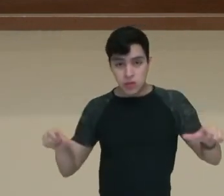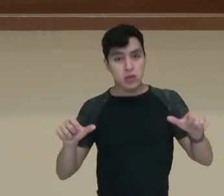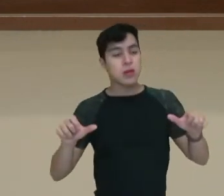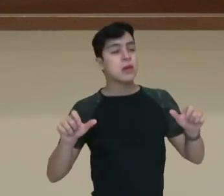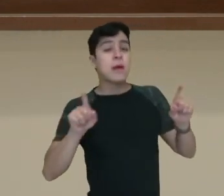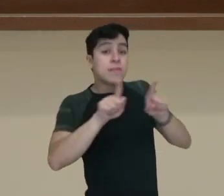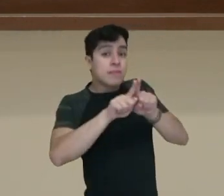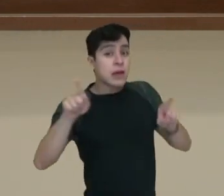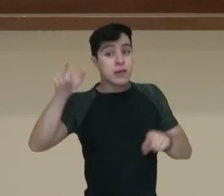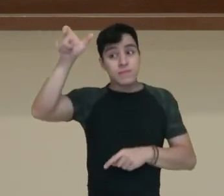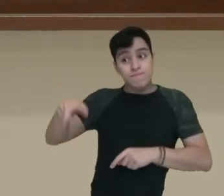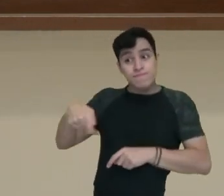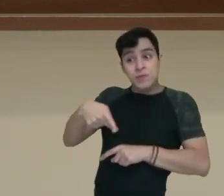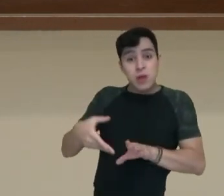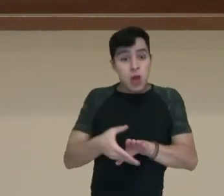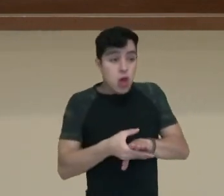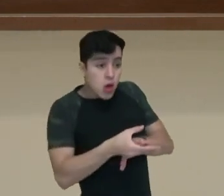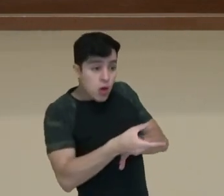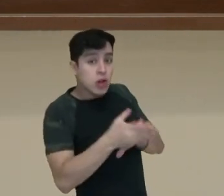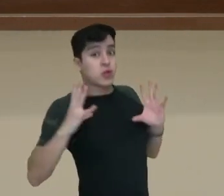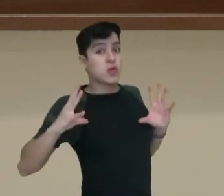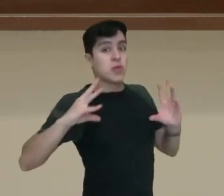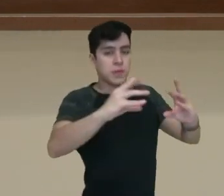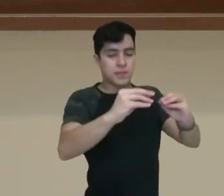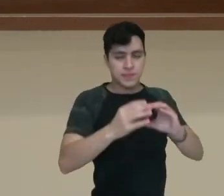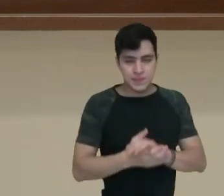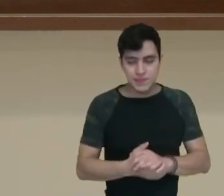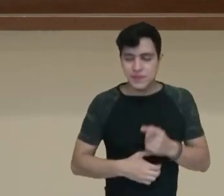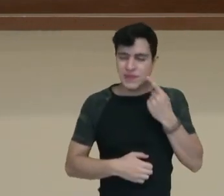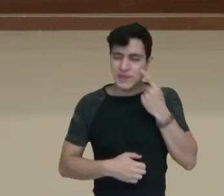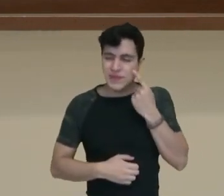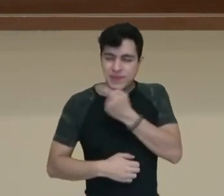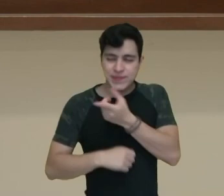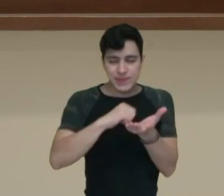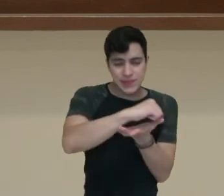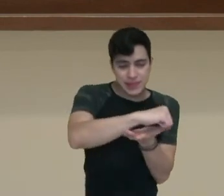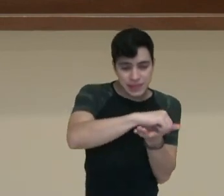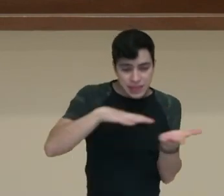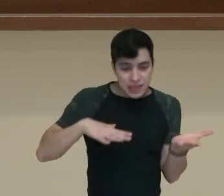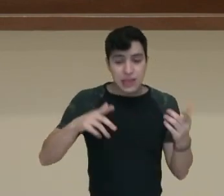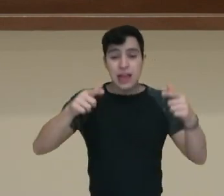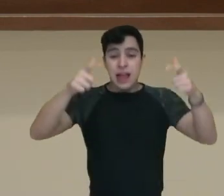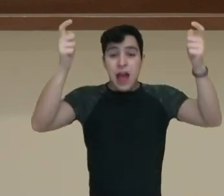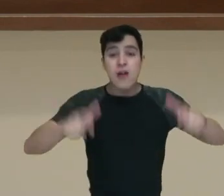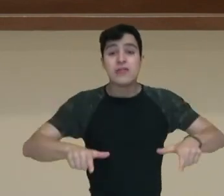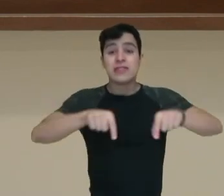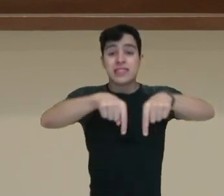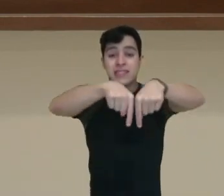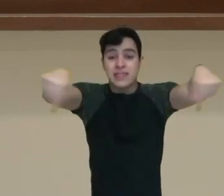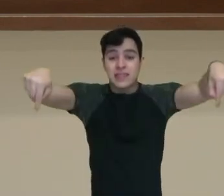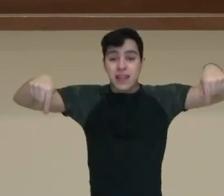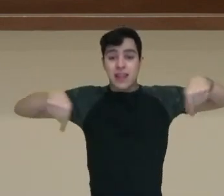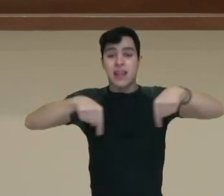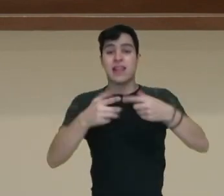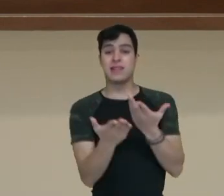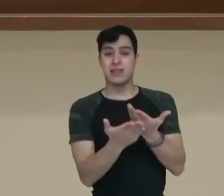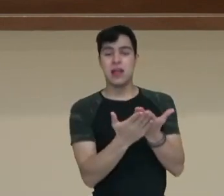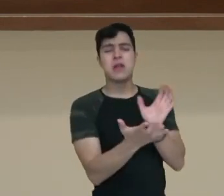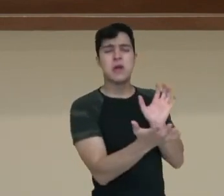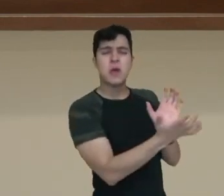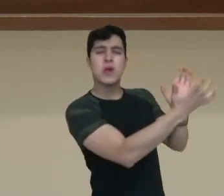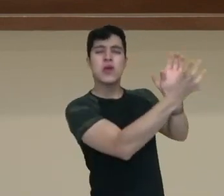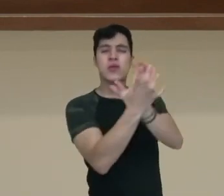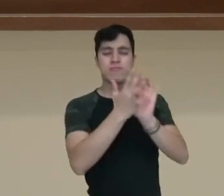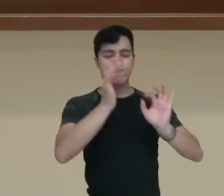feito sob orientação do professor. Então, essa é uma tarefa para ser executada em sala de aula e para ser feito em grupo. O seu grupo